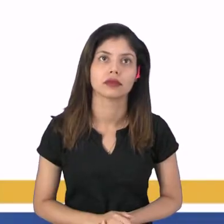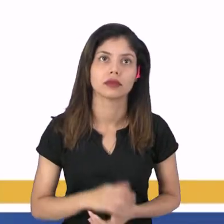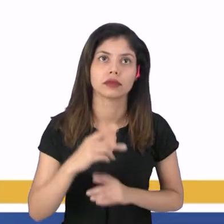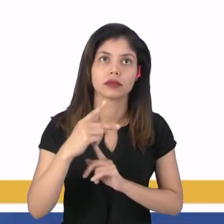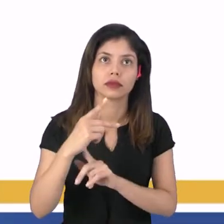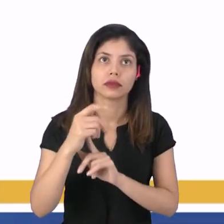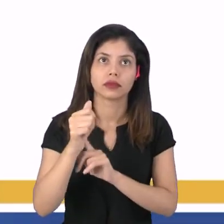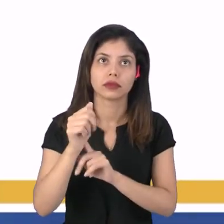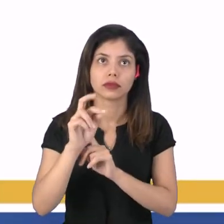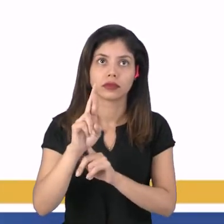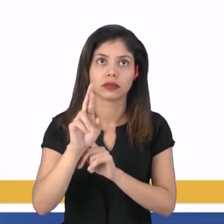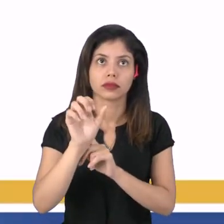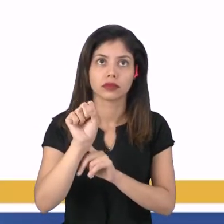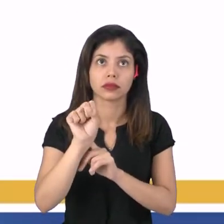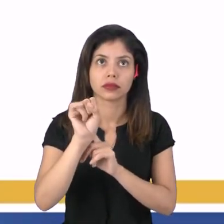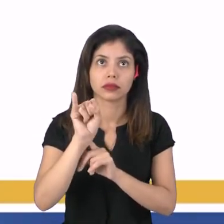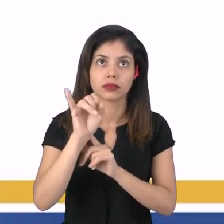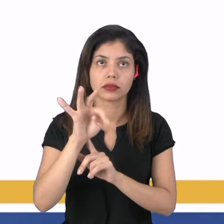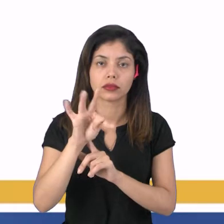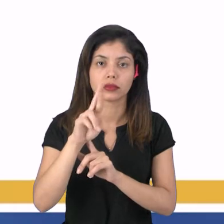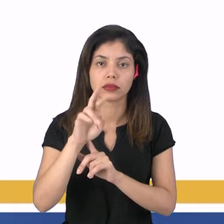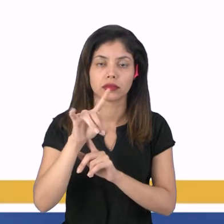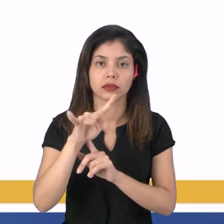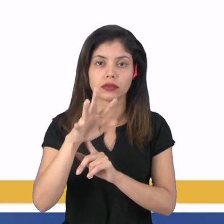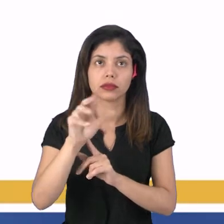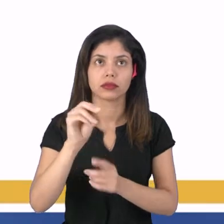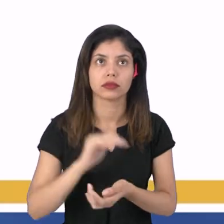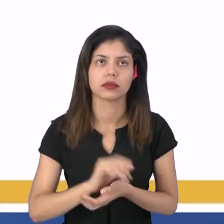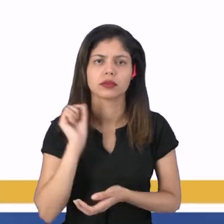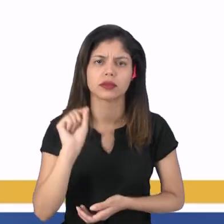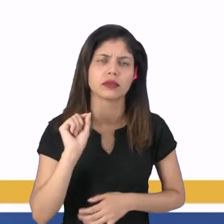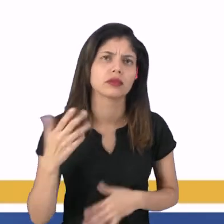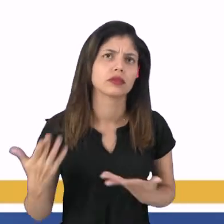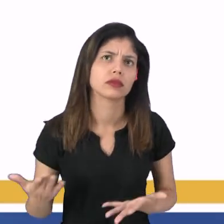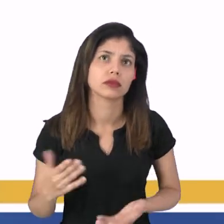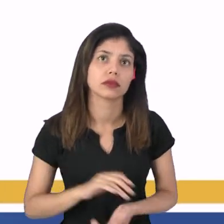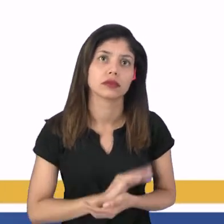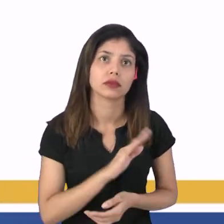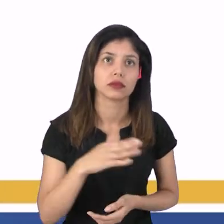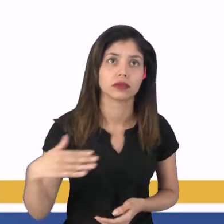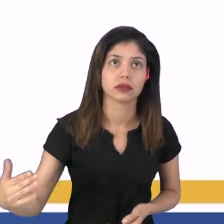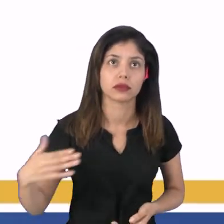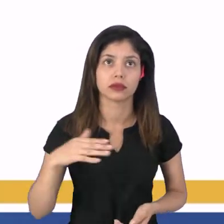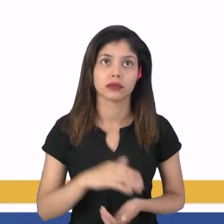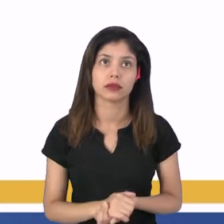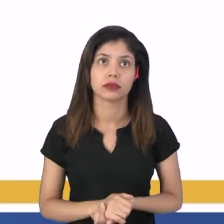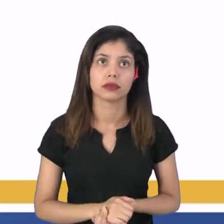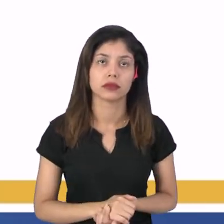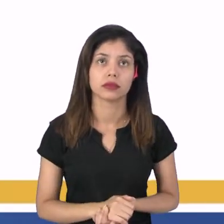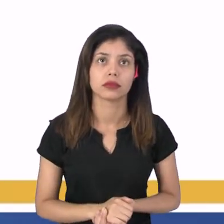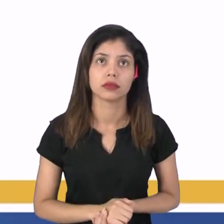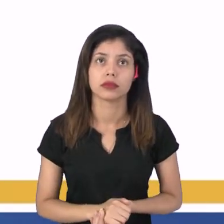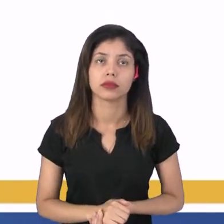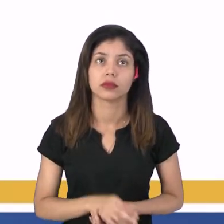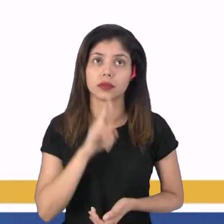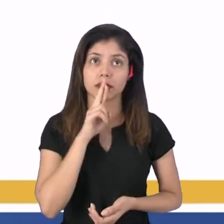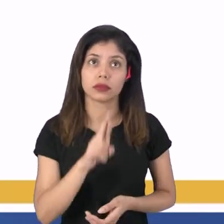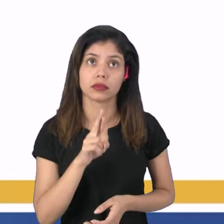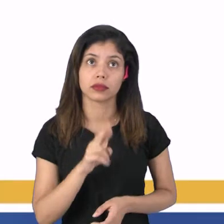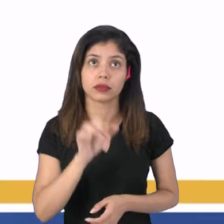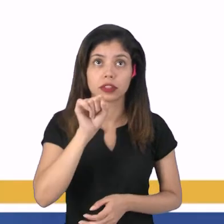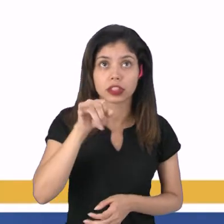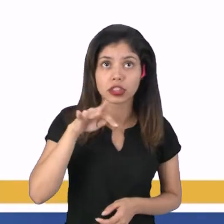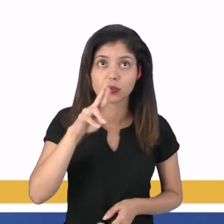que pode ser chamada de parassíntese, tá? O que é essa derivação? Ela ocorre quando a palavra derivada resulta do